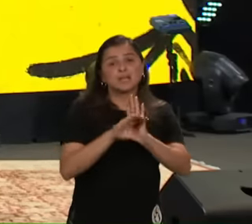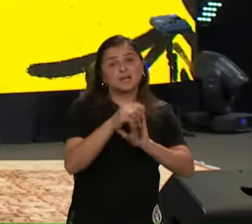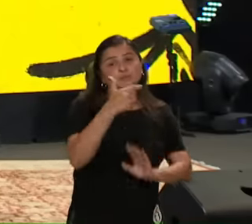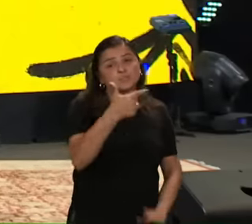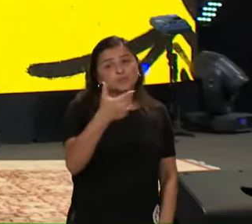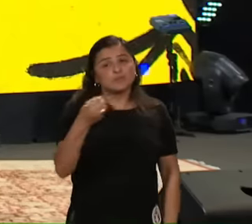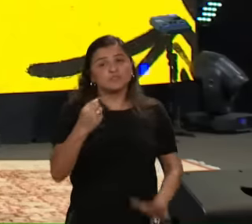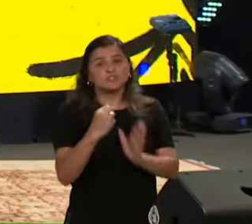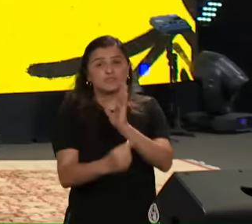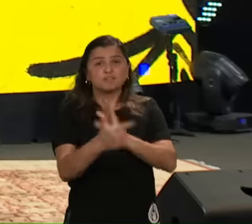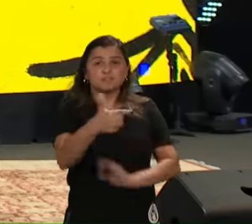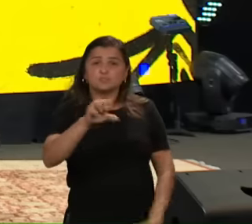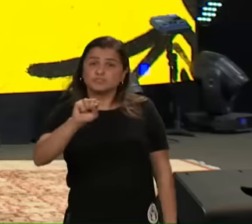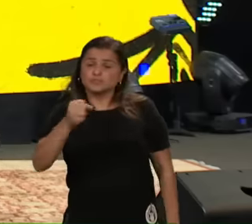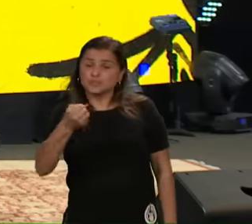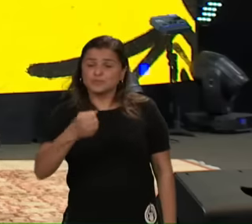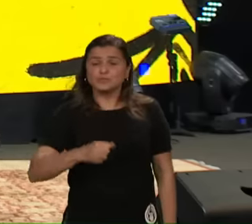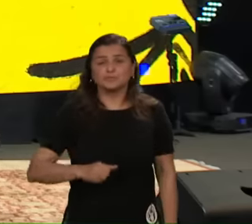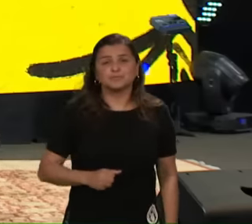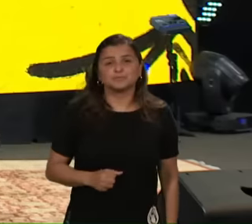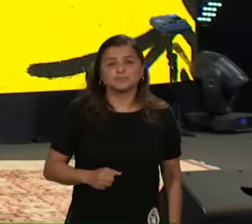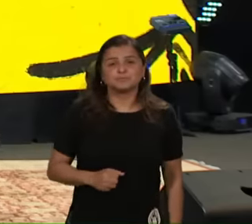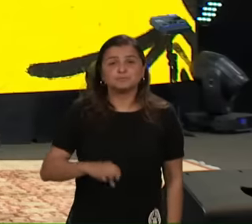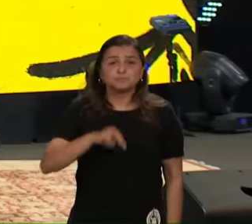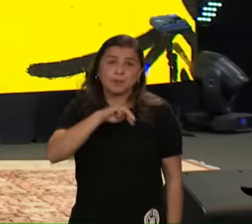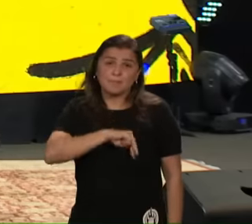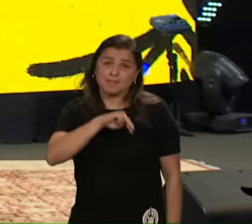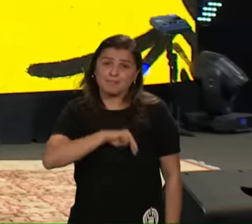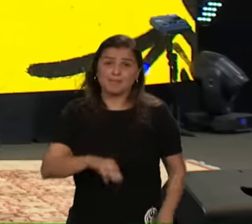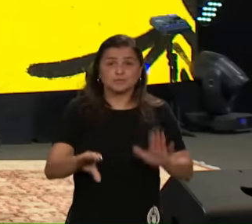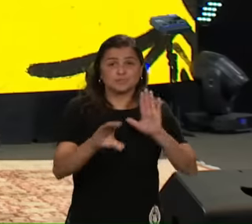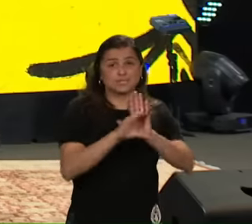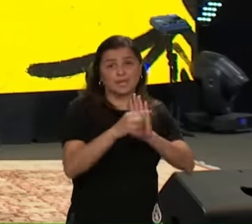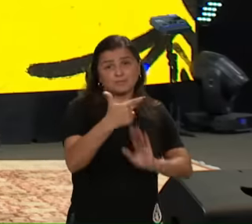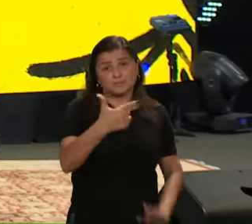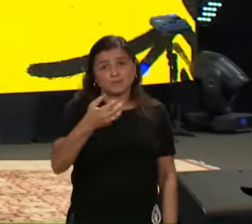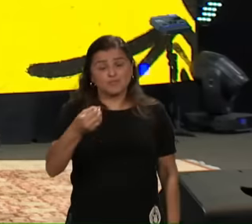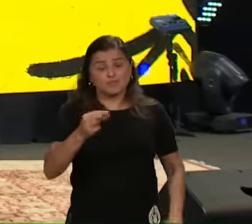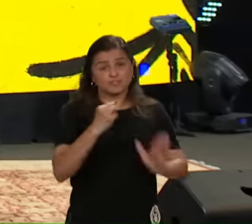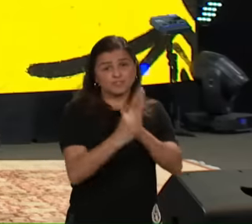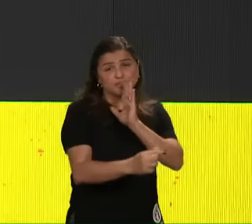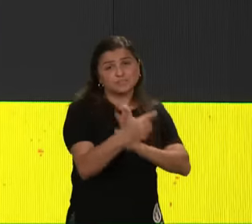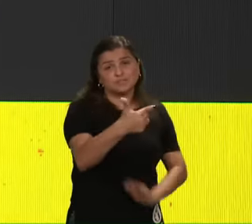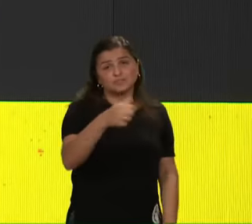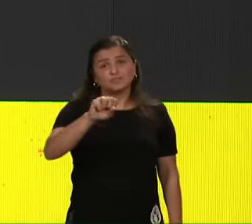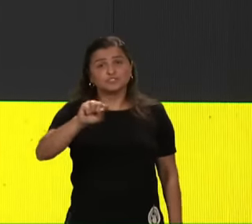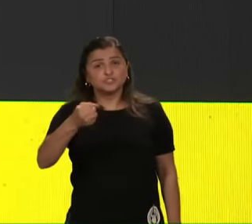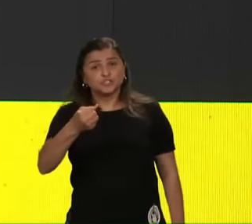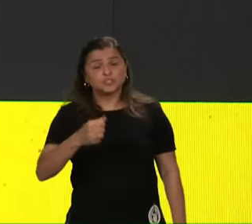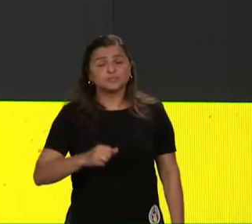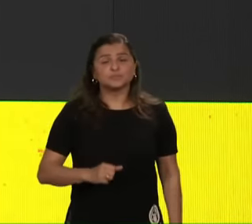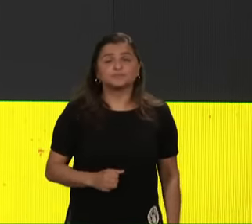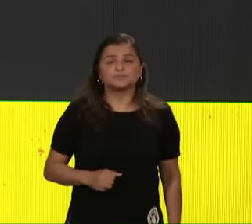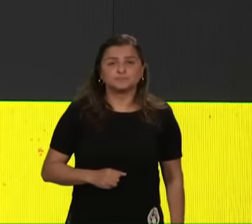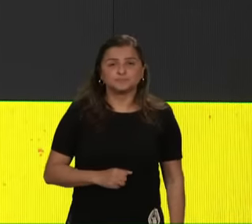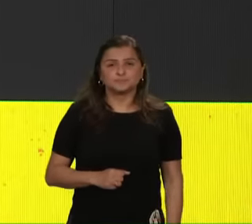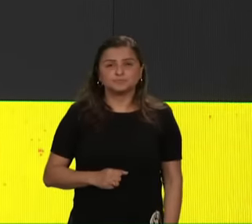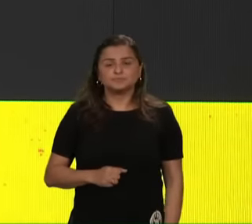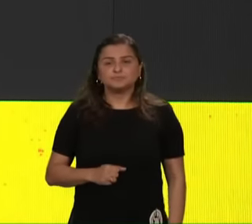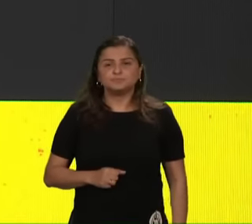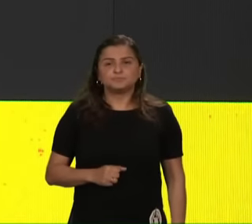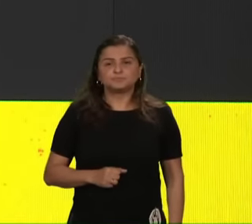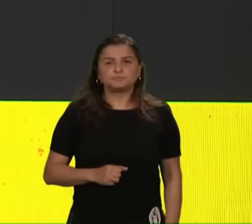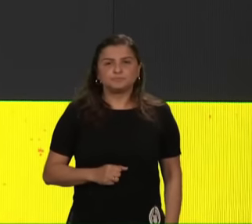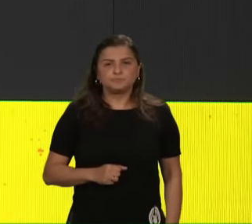número 28. Mateus capítulo 20, O verso